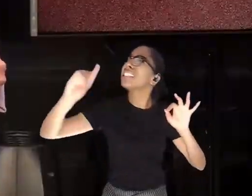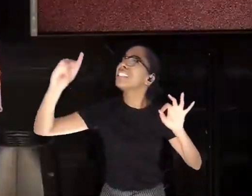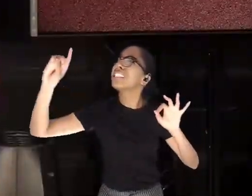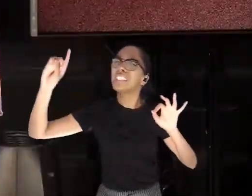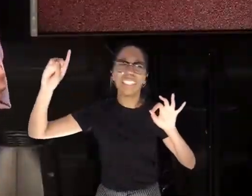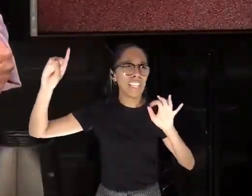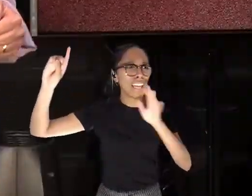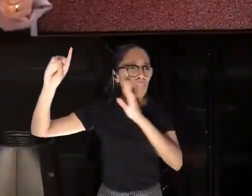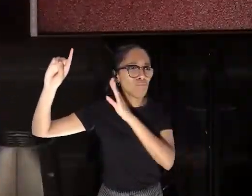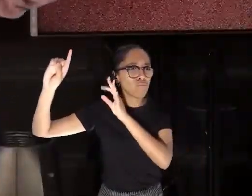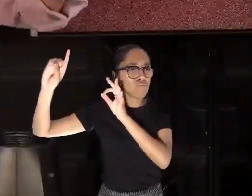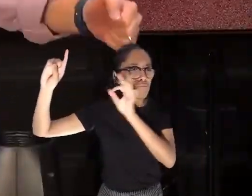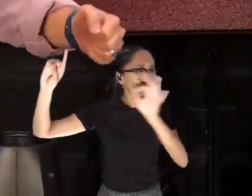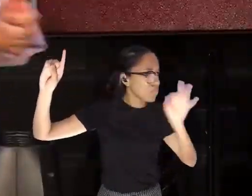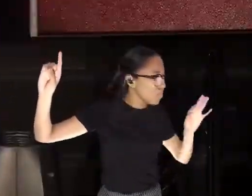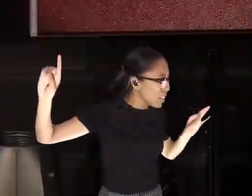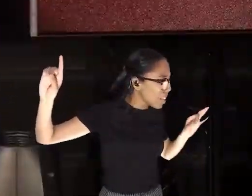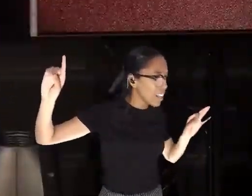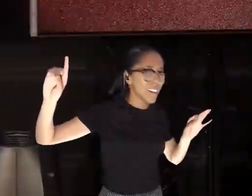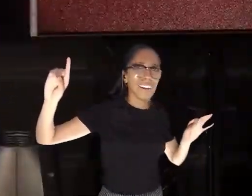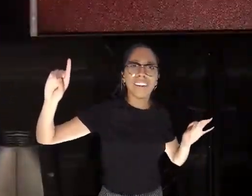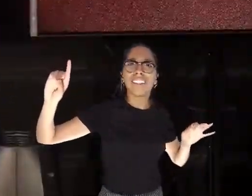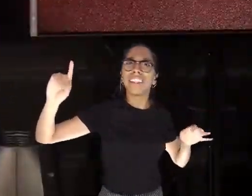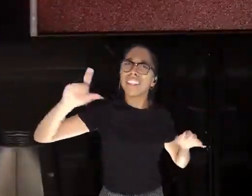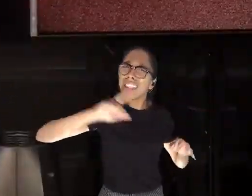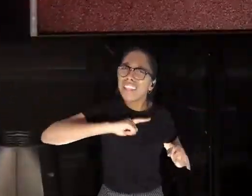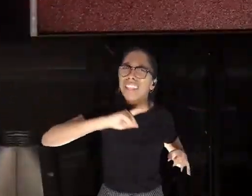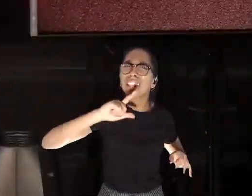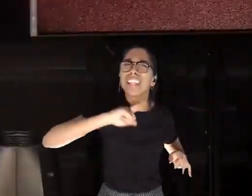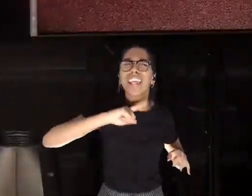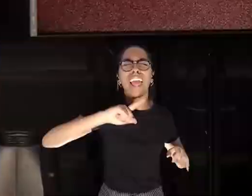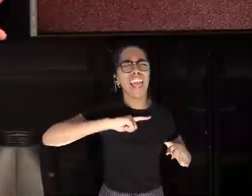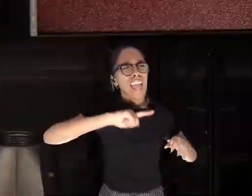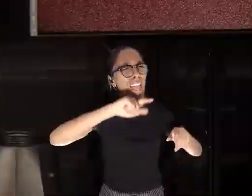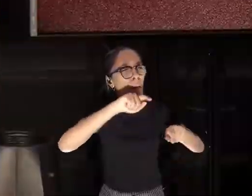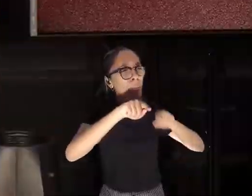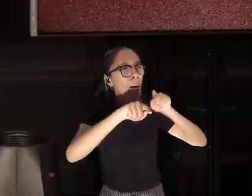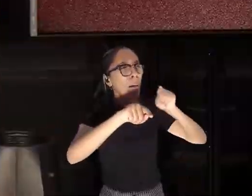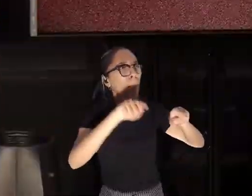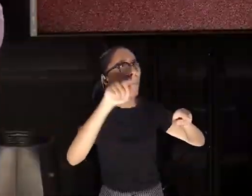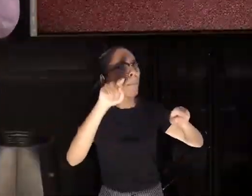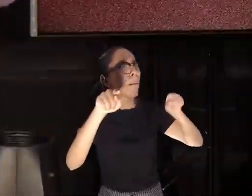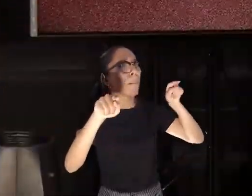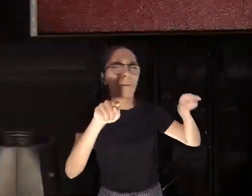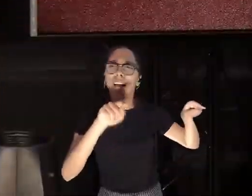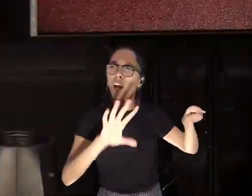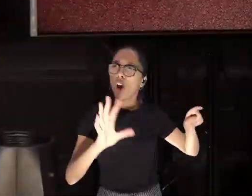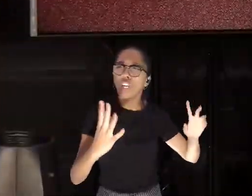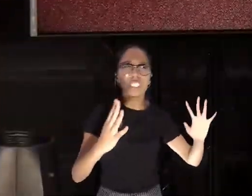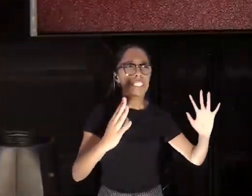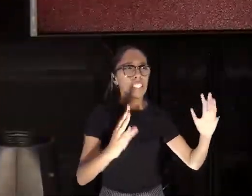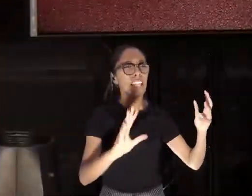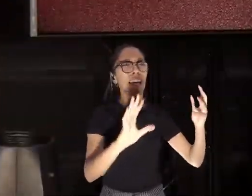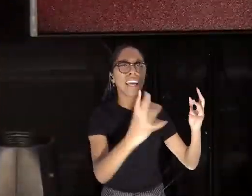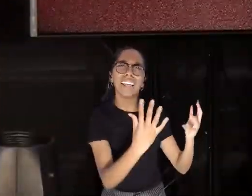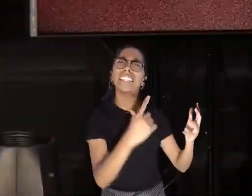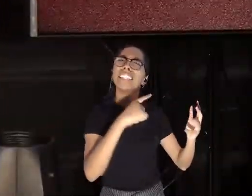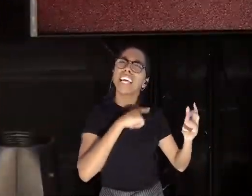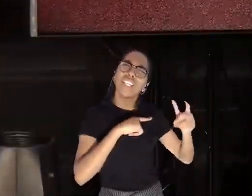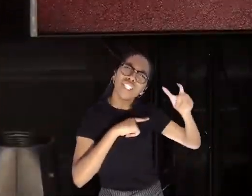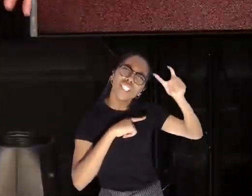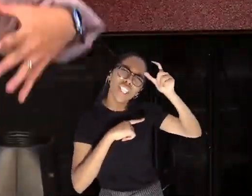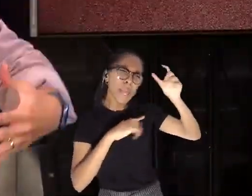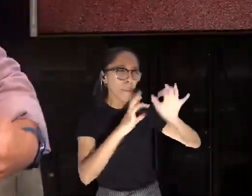foco. Existem Sambalat e Gessem mandando cartas, desça para conversar. Existe uma série, uma mesa pronta